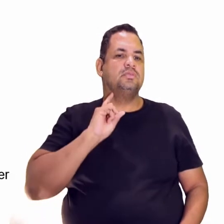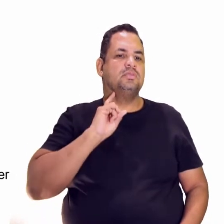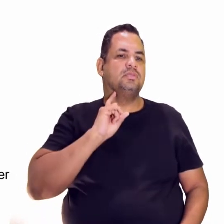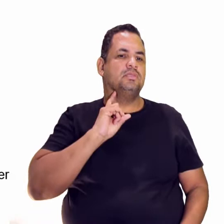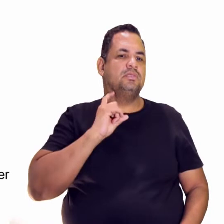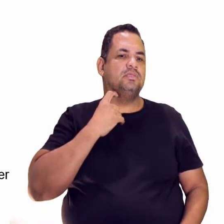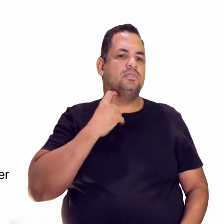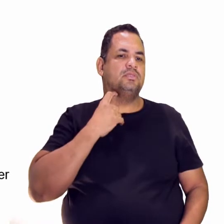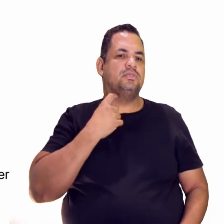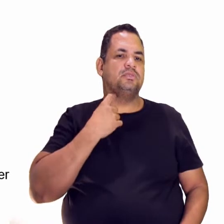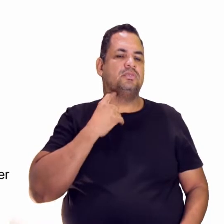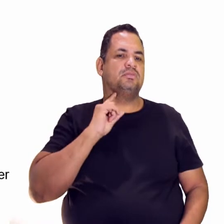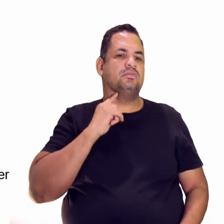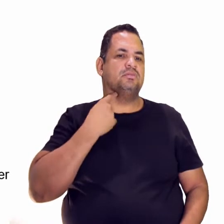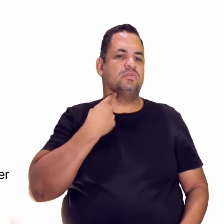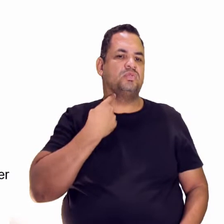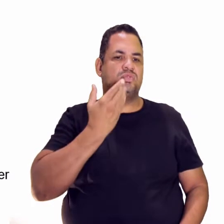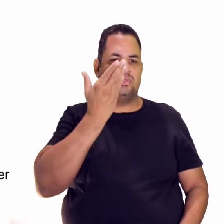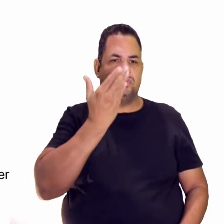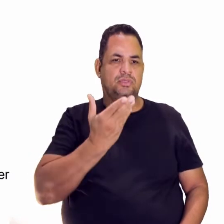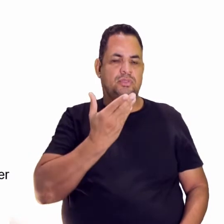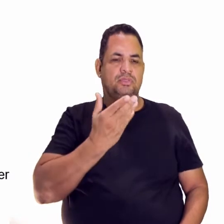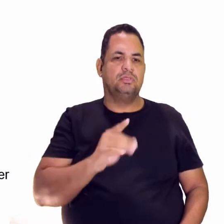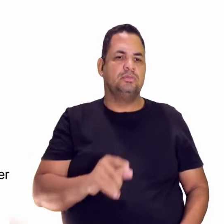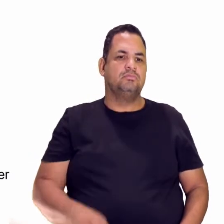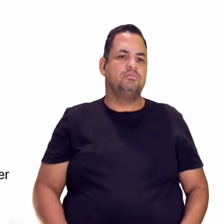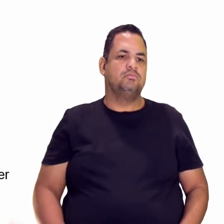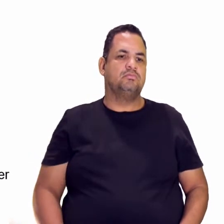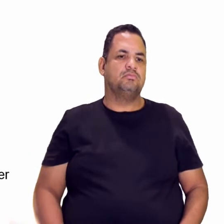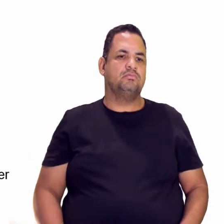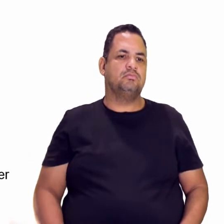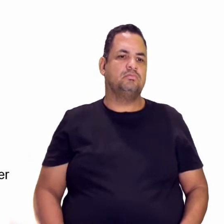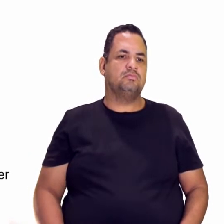né? E foi colocado aqui, ó.